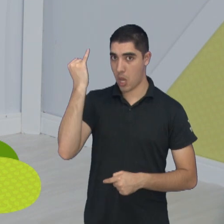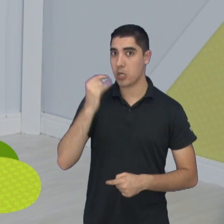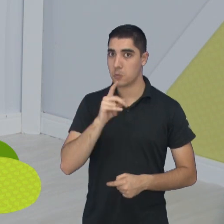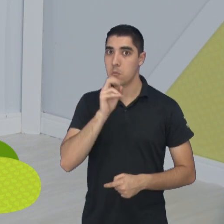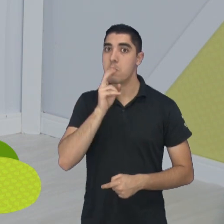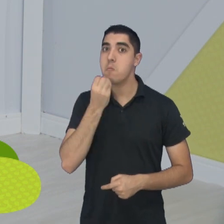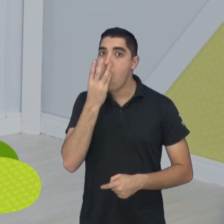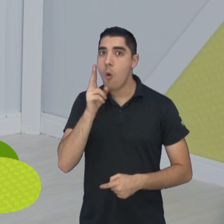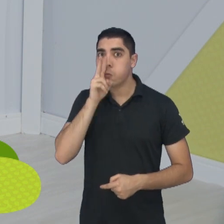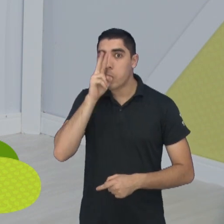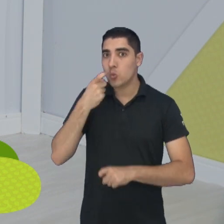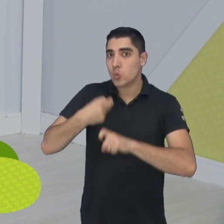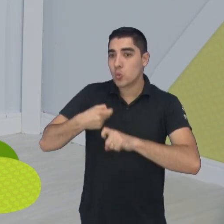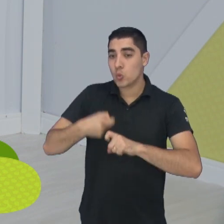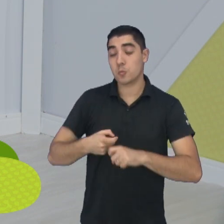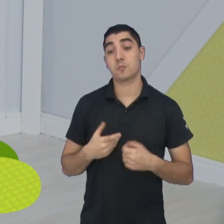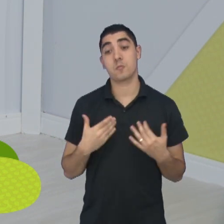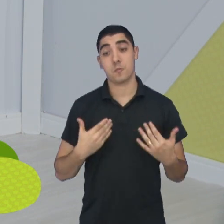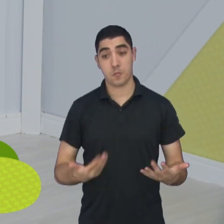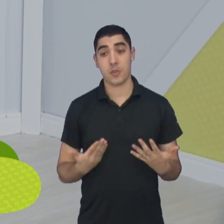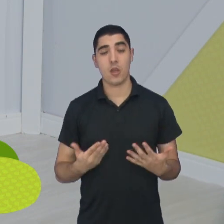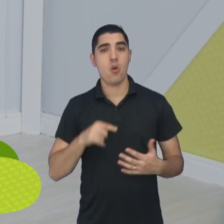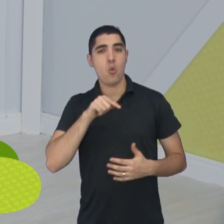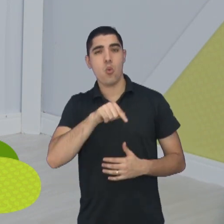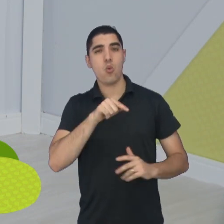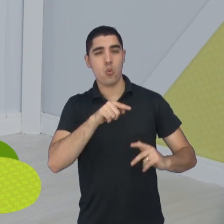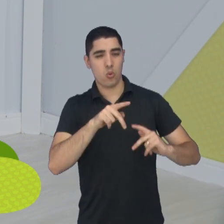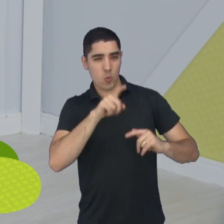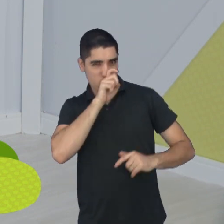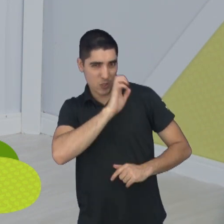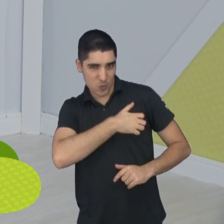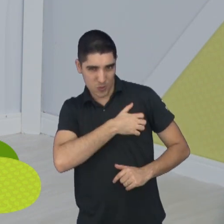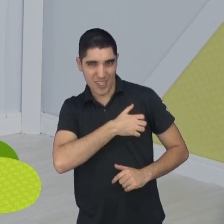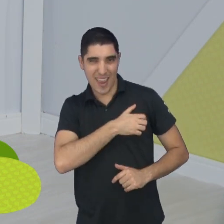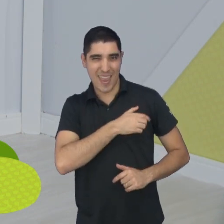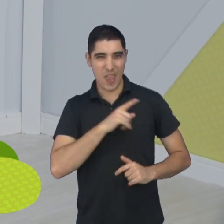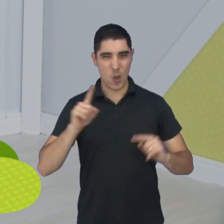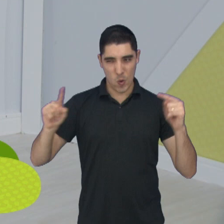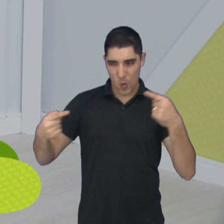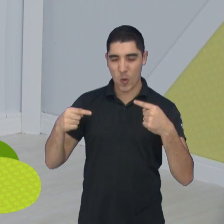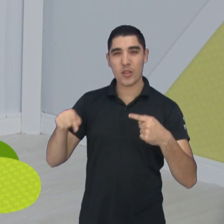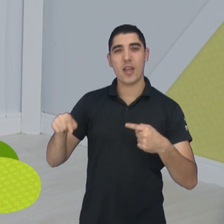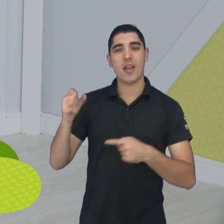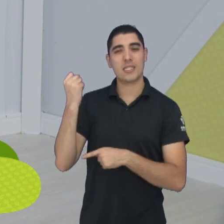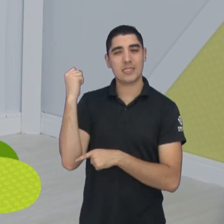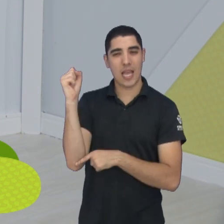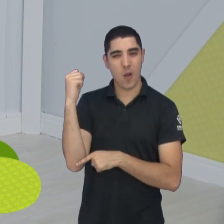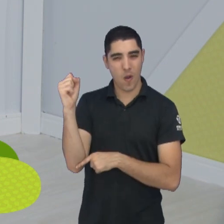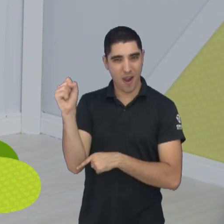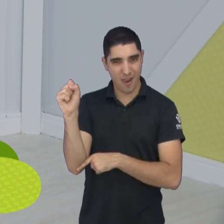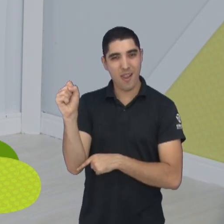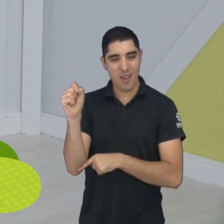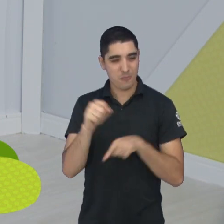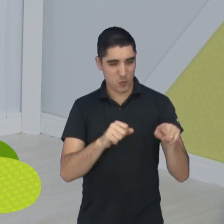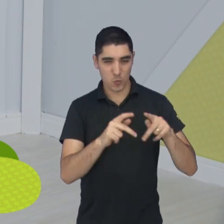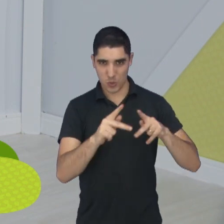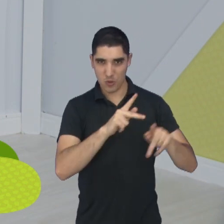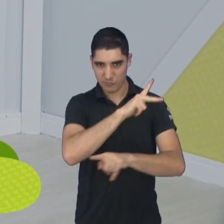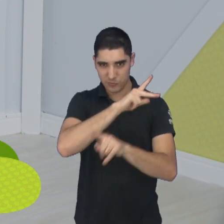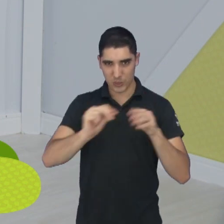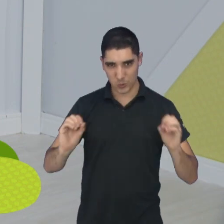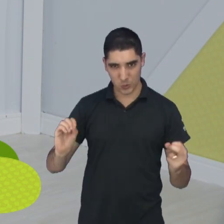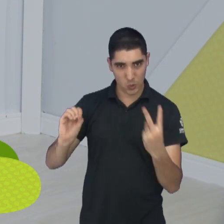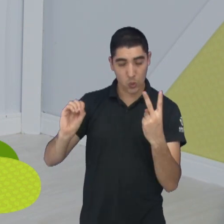Vista, os gols do São José saíram na segunda metade aí da movimentação, onde os times já estavam